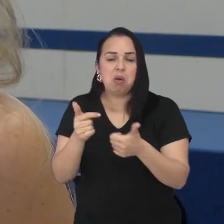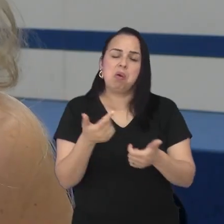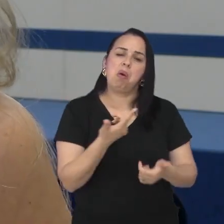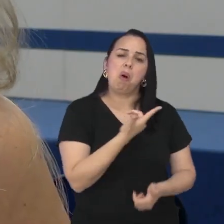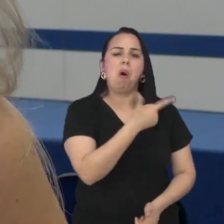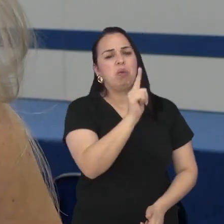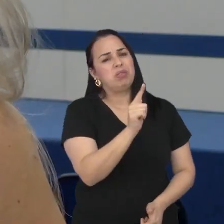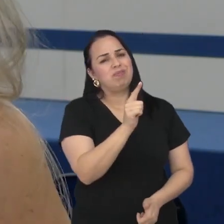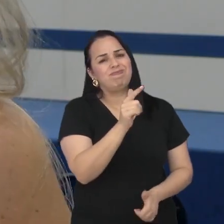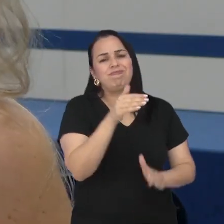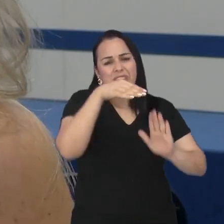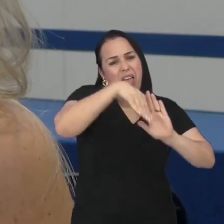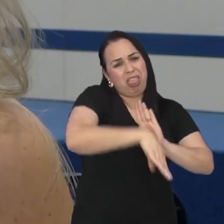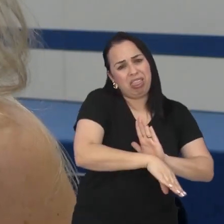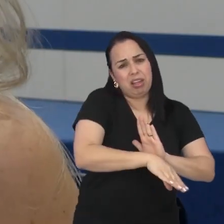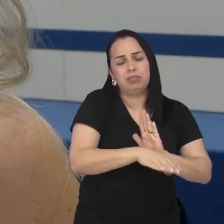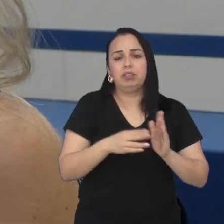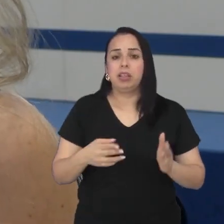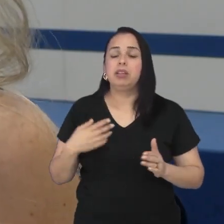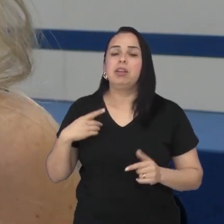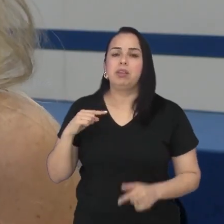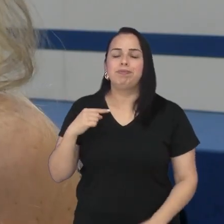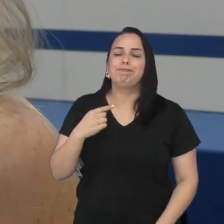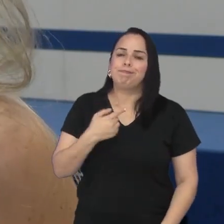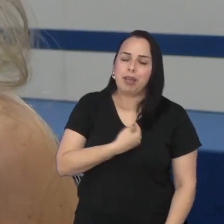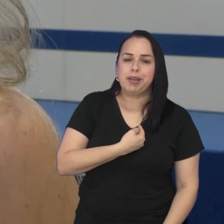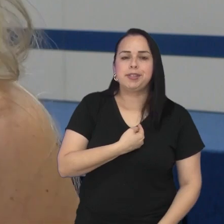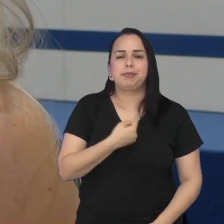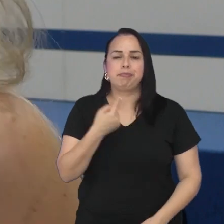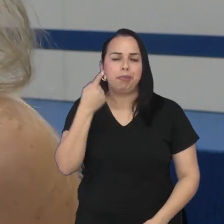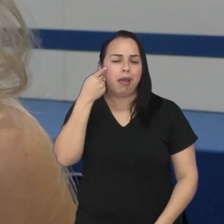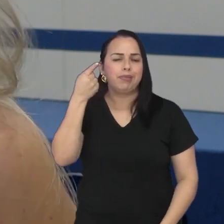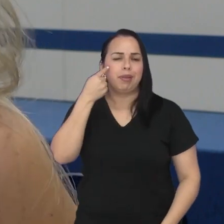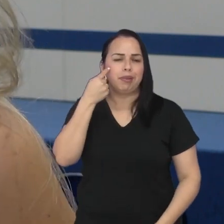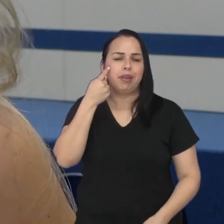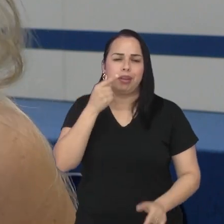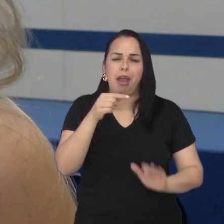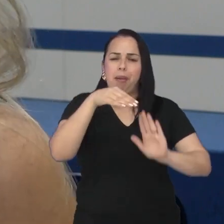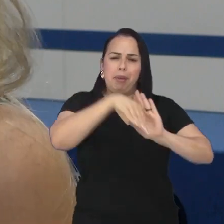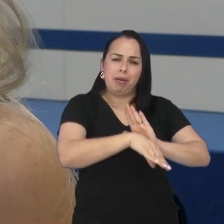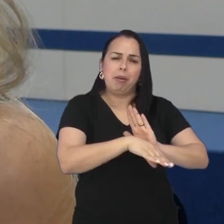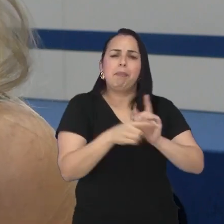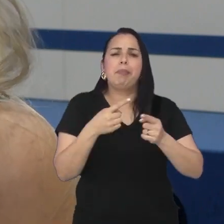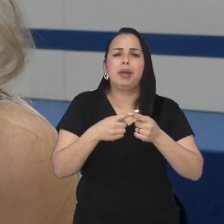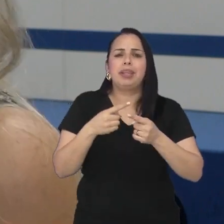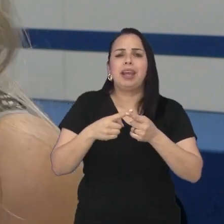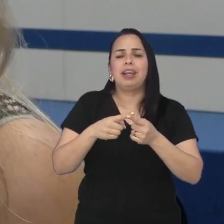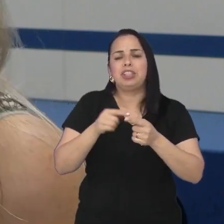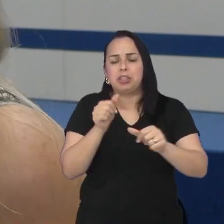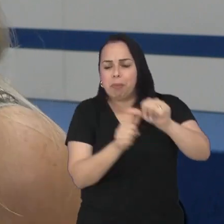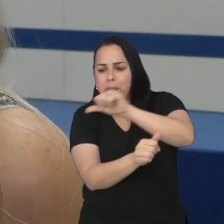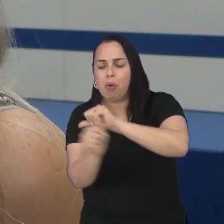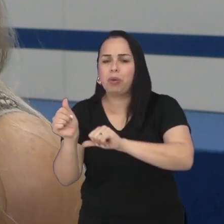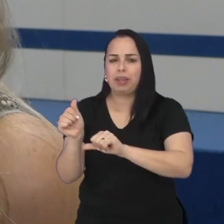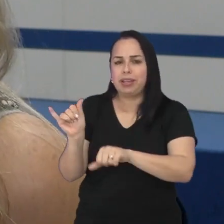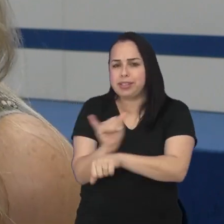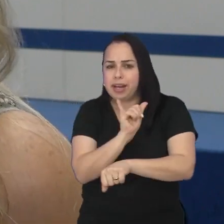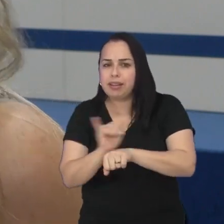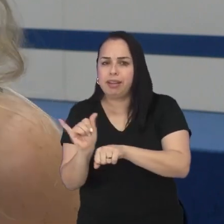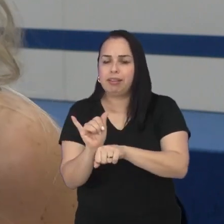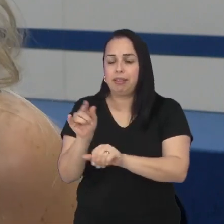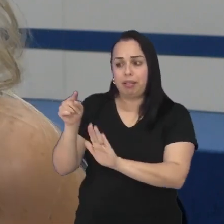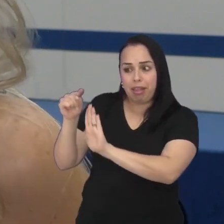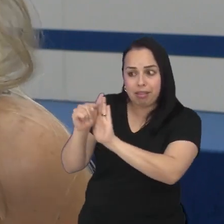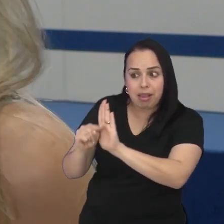Algumas quedas, elas são esperadas porque a gente tem algumas movimentações internas. Então, às vezes a gente aumenta um pouquinho o número